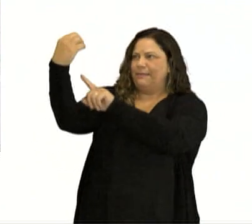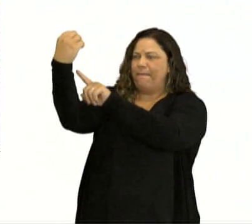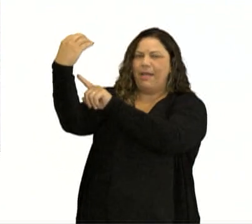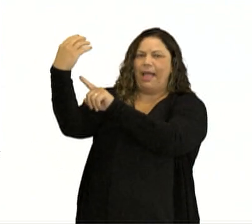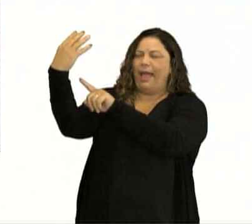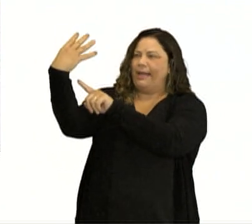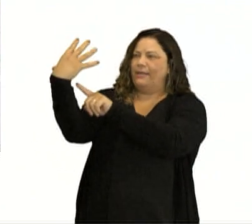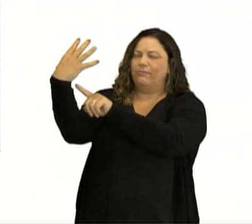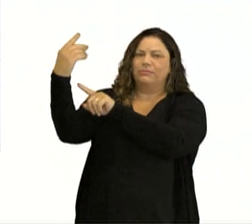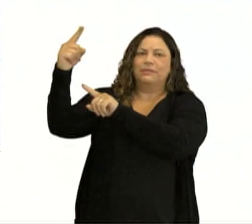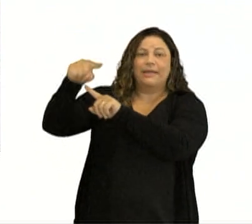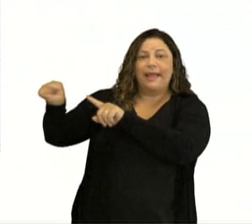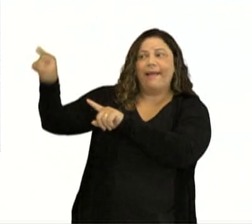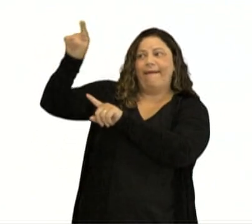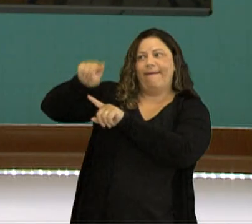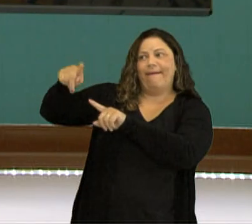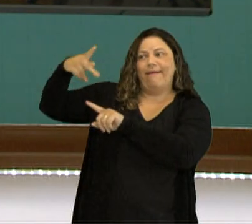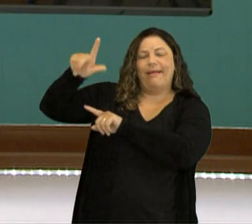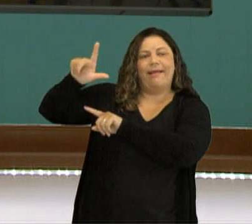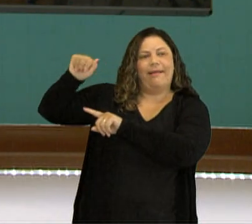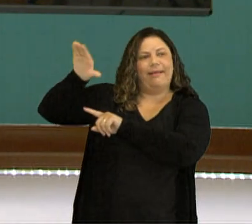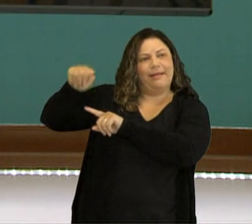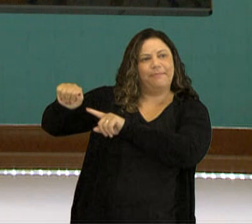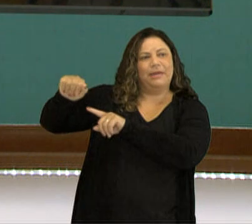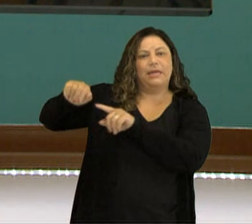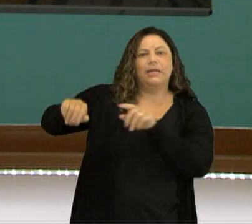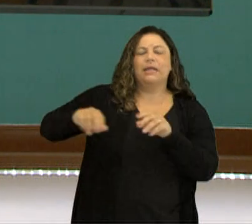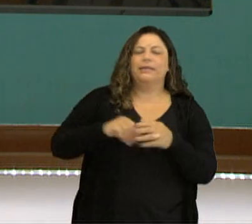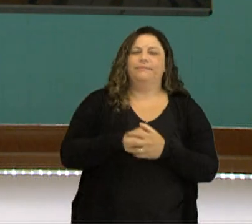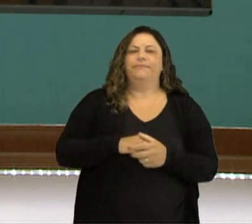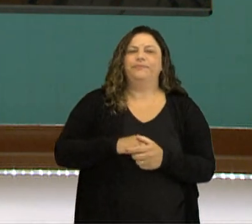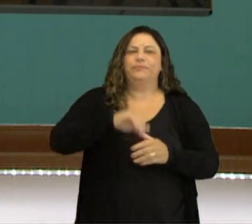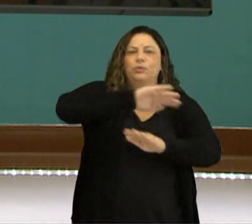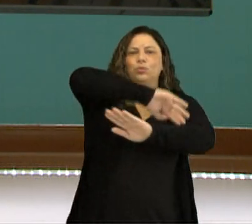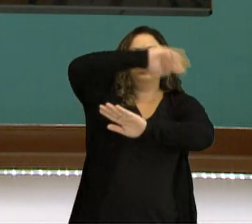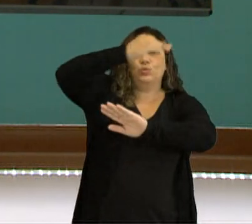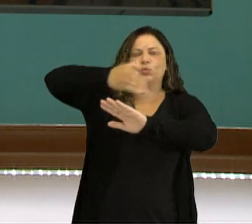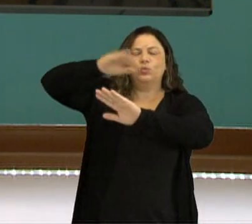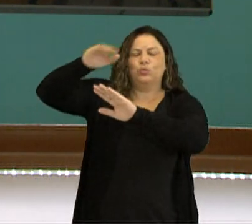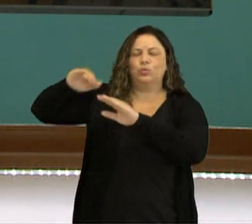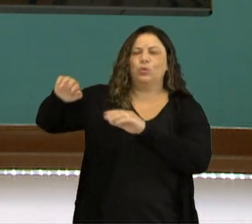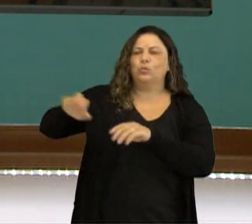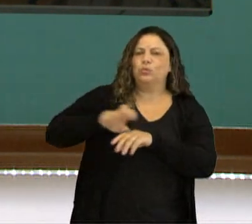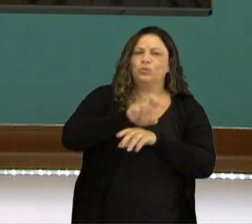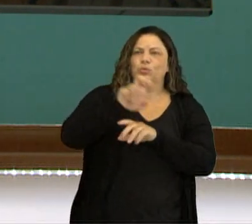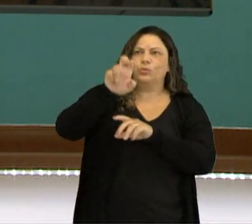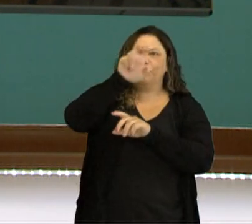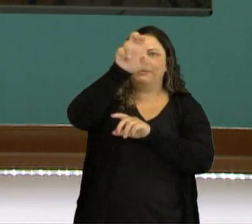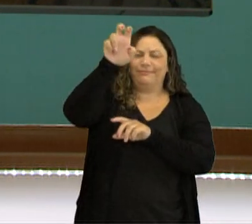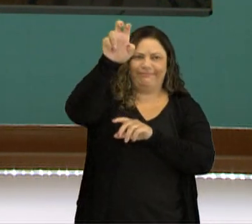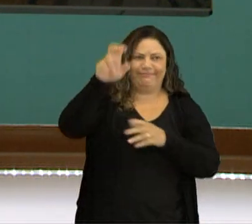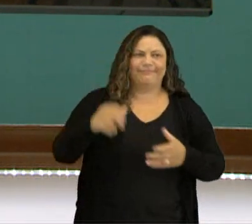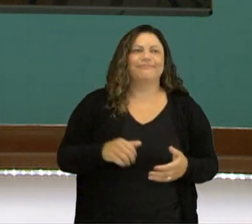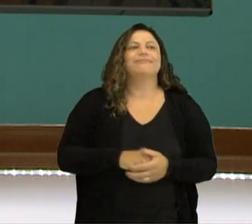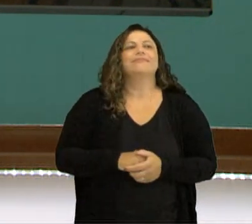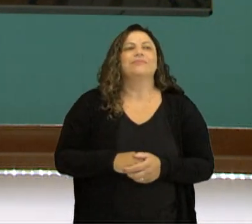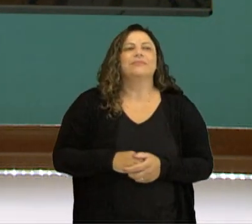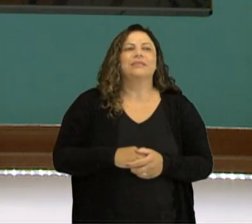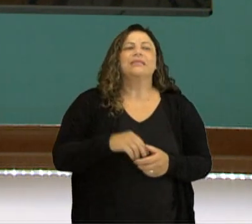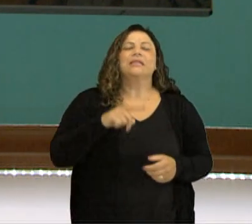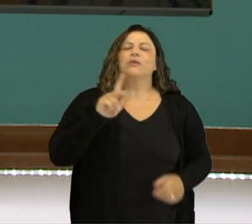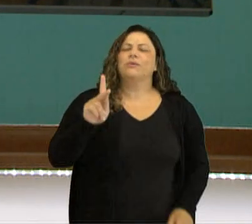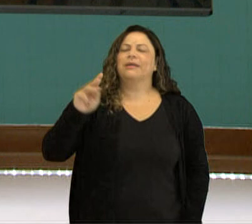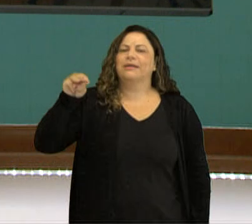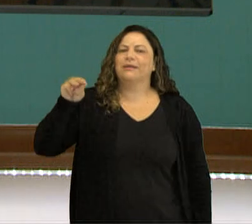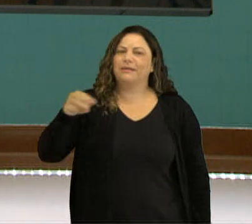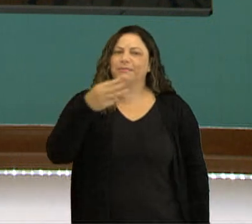serra, quilômetro 34, próximo àquele ponto lá, e nós temos o quilômetro 34 aqui também, na mesma localização.